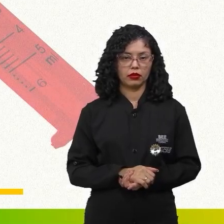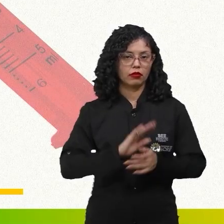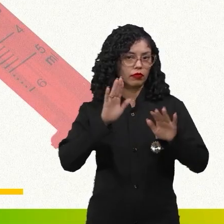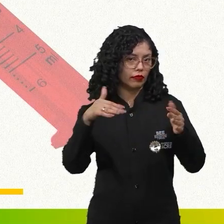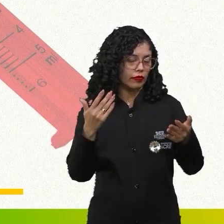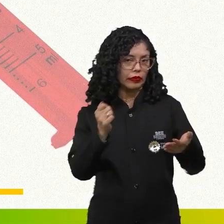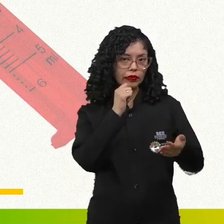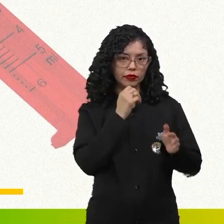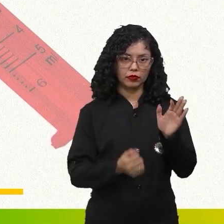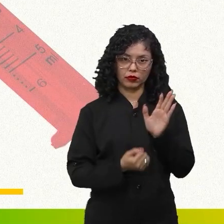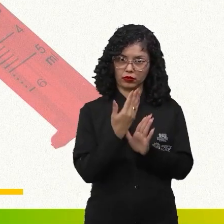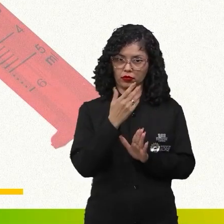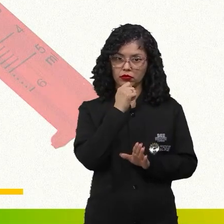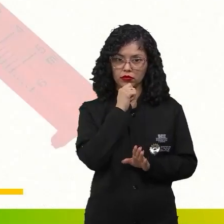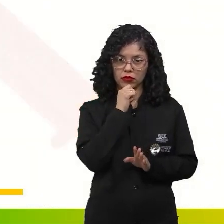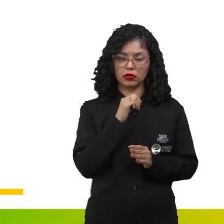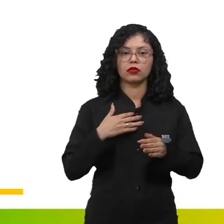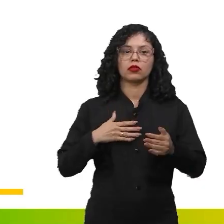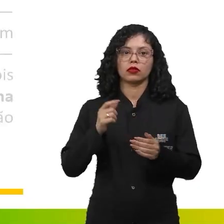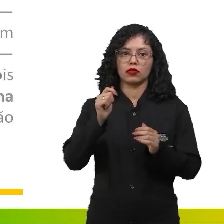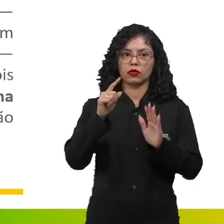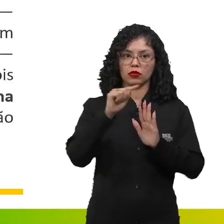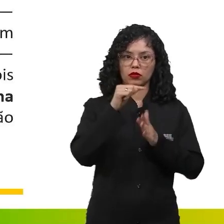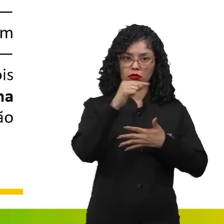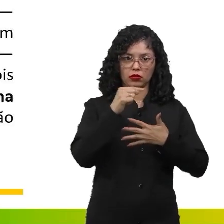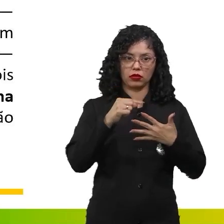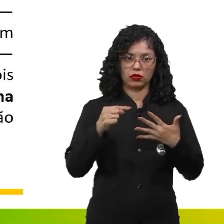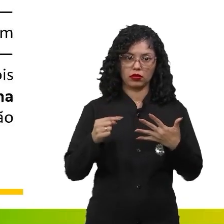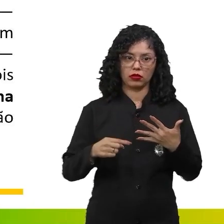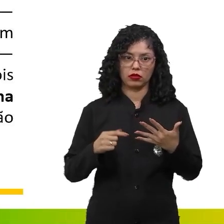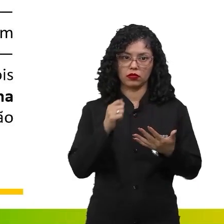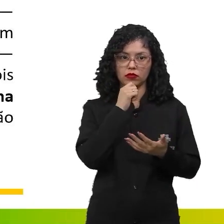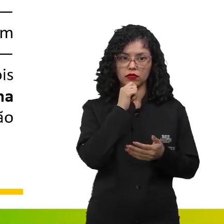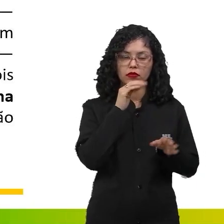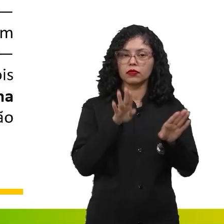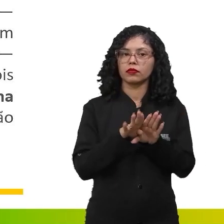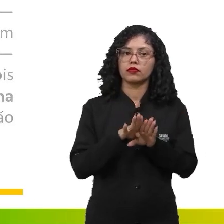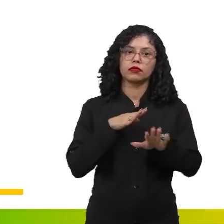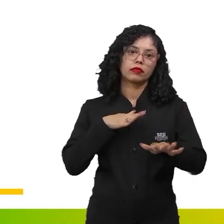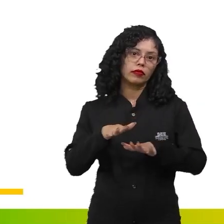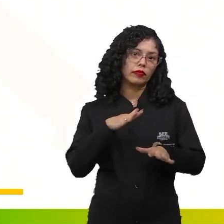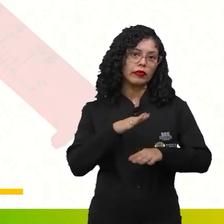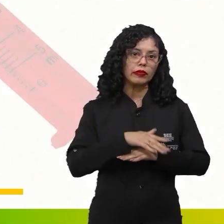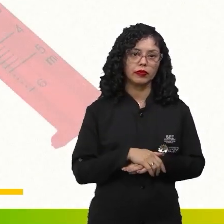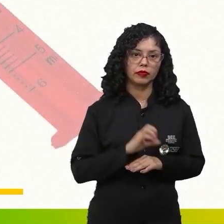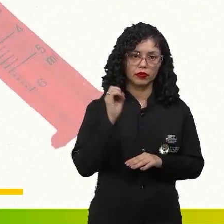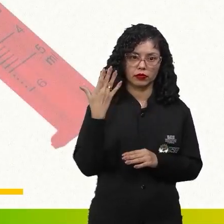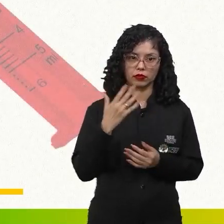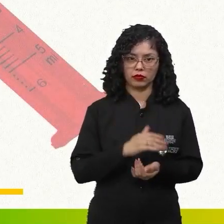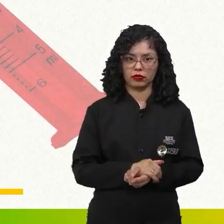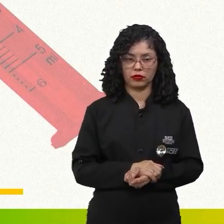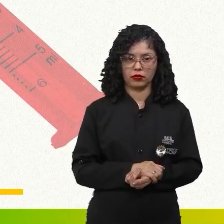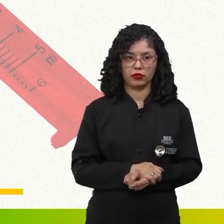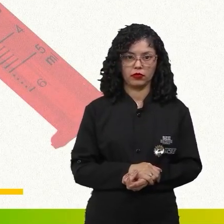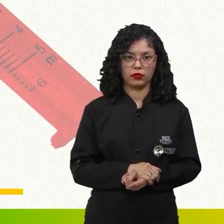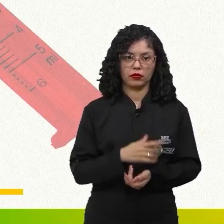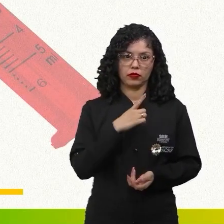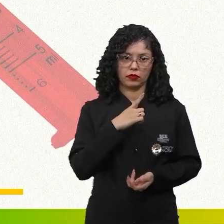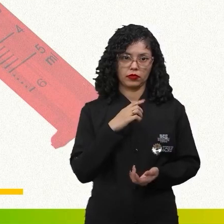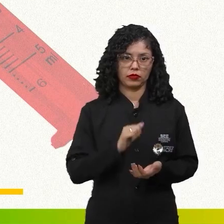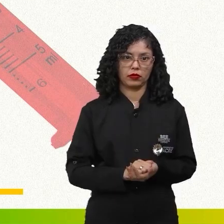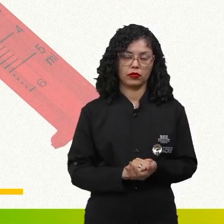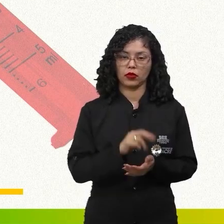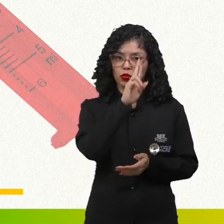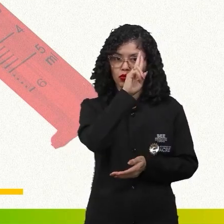Quais são as raízes, né? Quais são os motivos para o movimento da vacina acontecer, né? Temos as